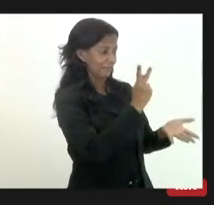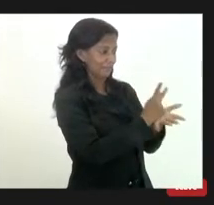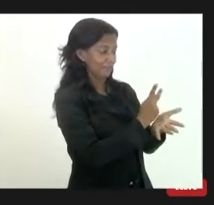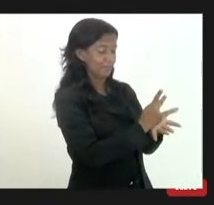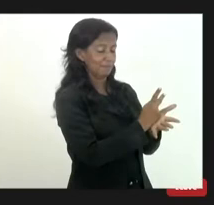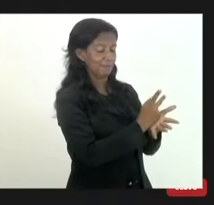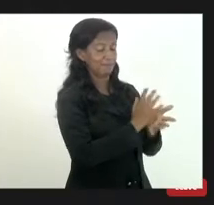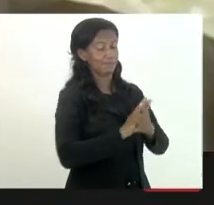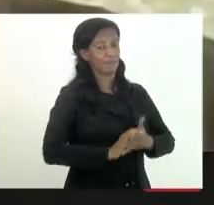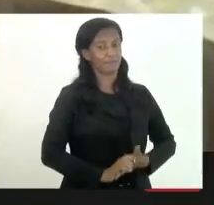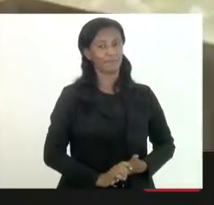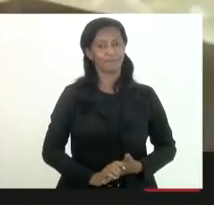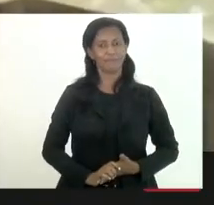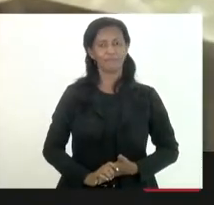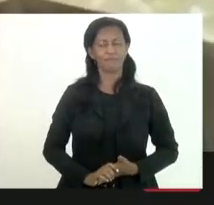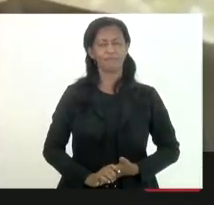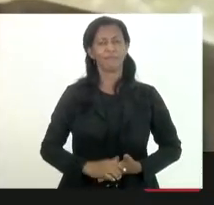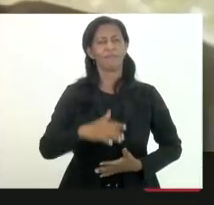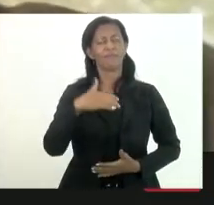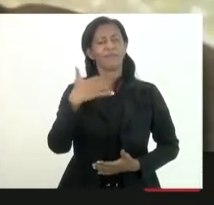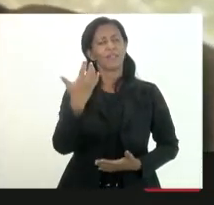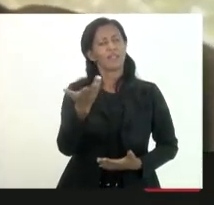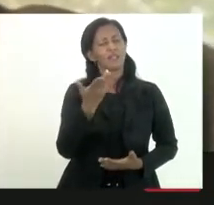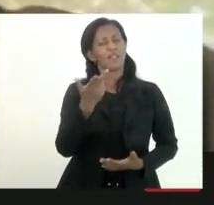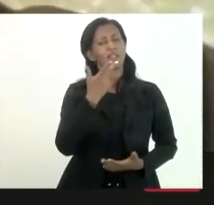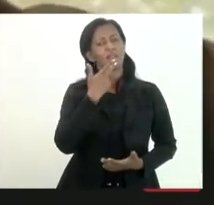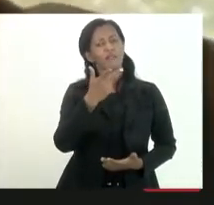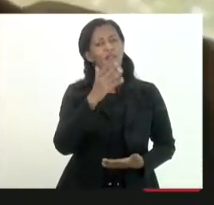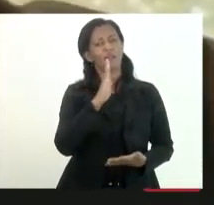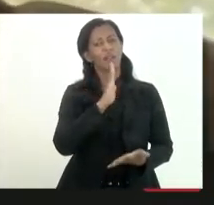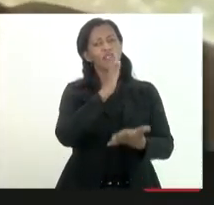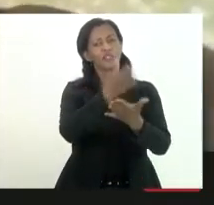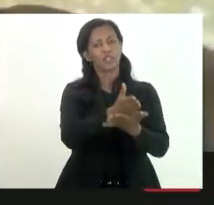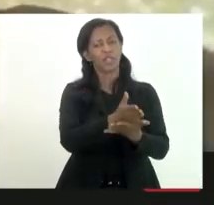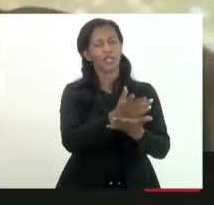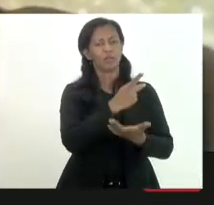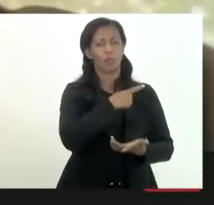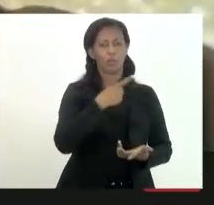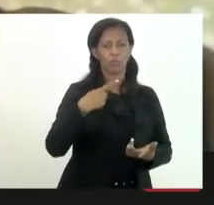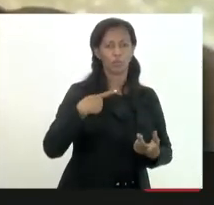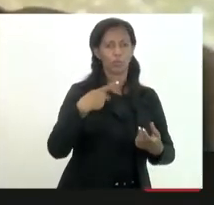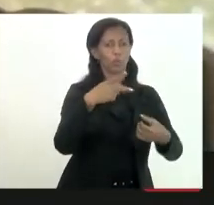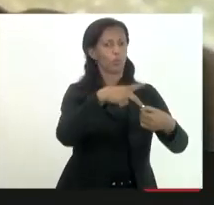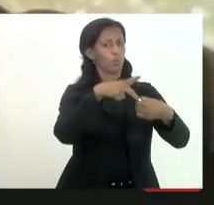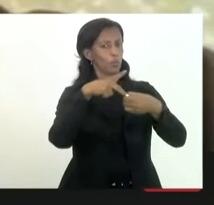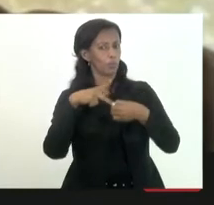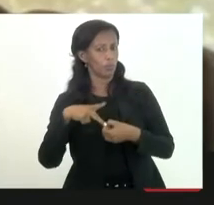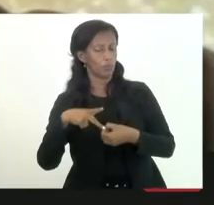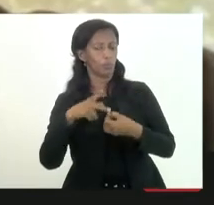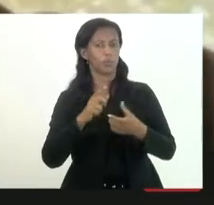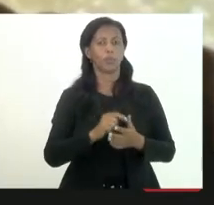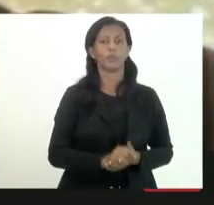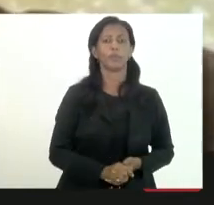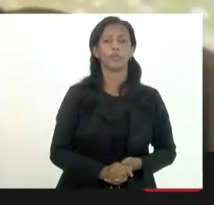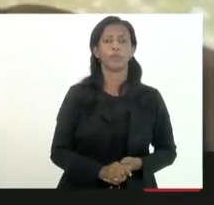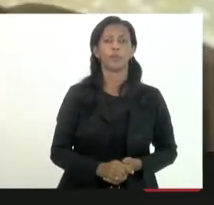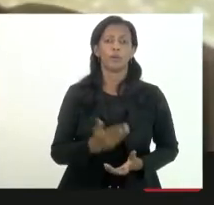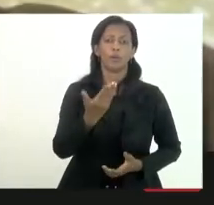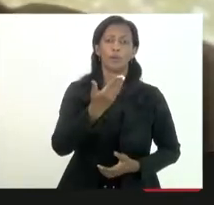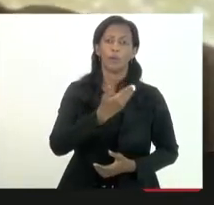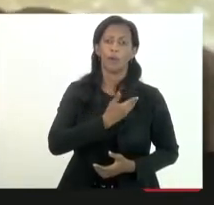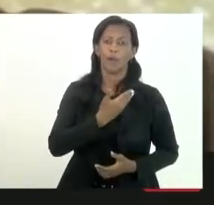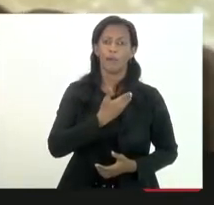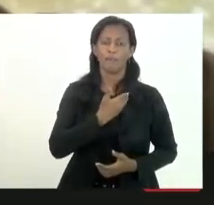E eu queria dizer ao procurador Júlio Araújo, ao pastor Manuel, né? Os colegas que são